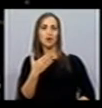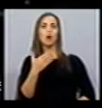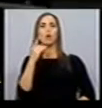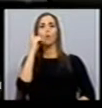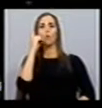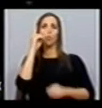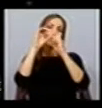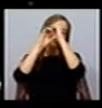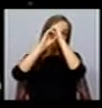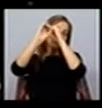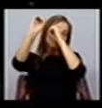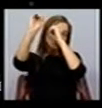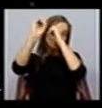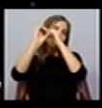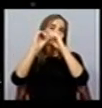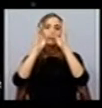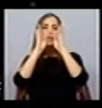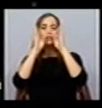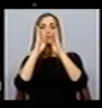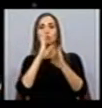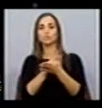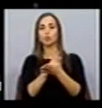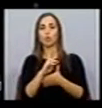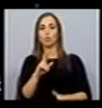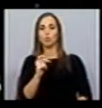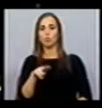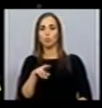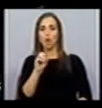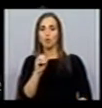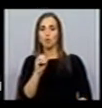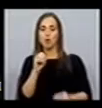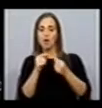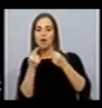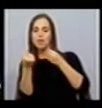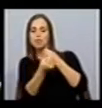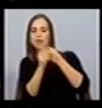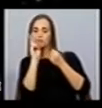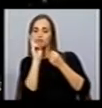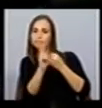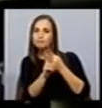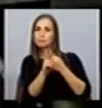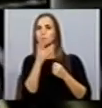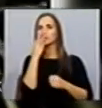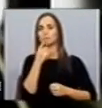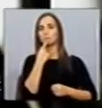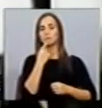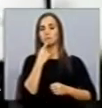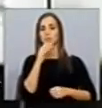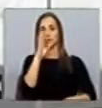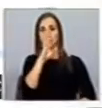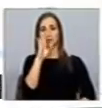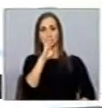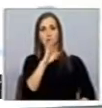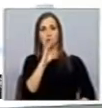telescópio espacial Hubble, para que se foque precisamente em Urano e naqueles anéis, para tentar ver se aquelas imagens que